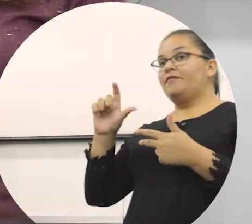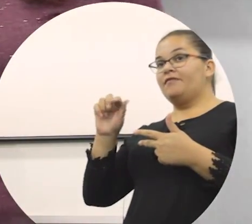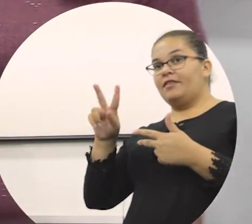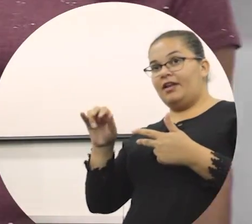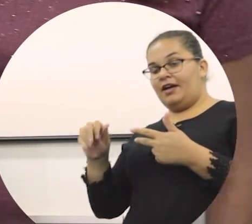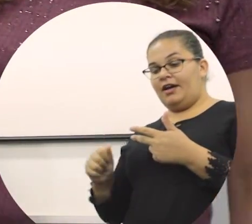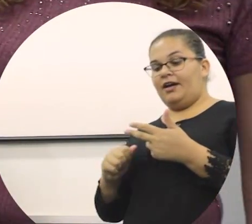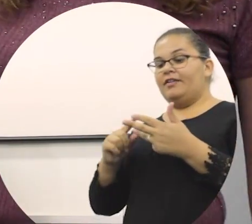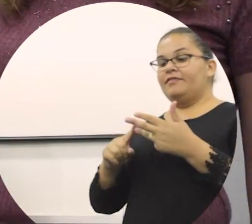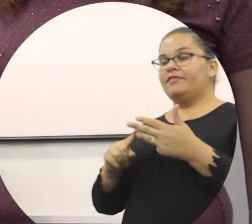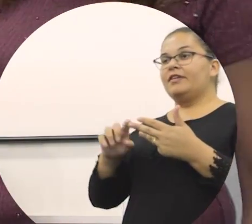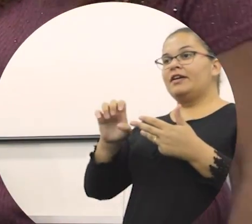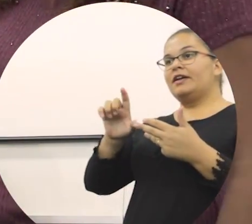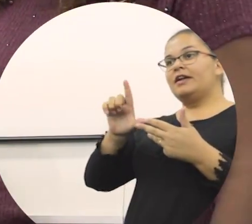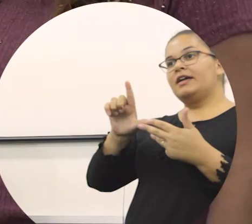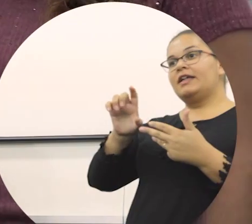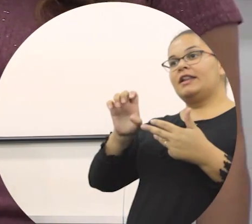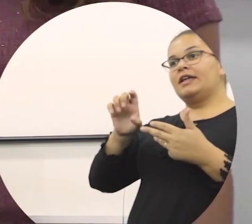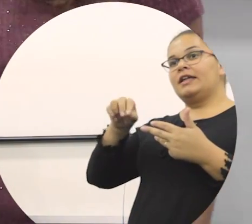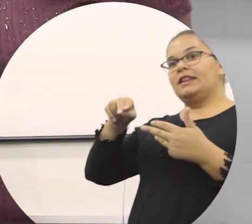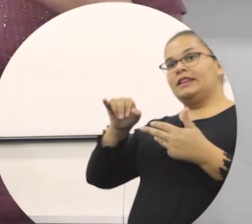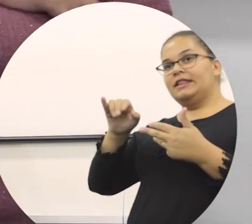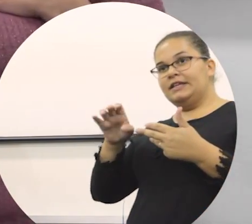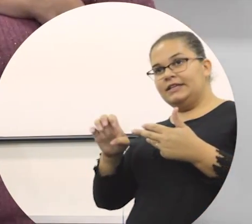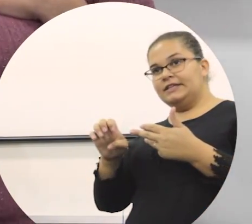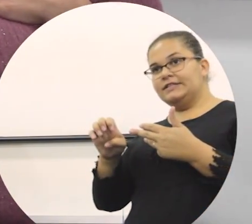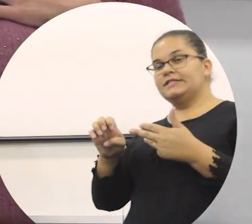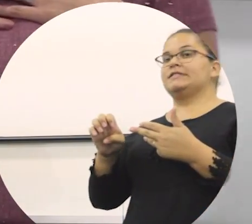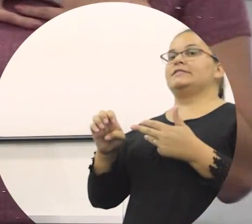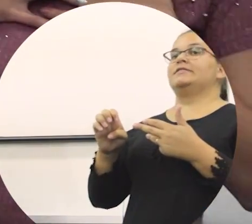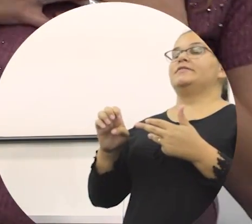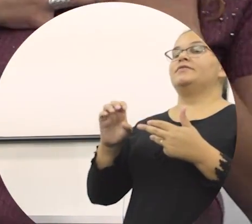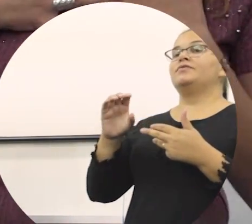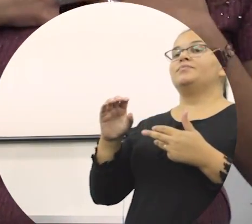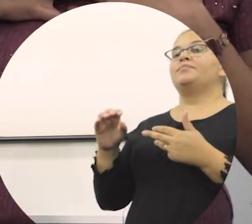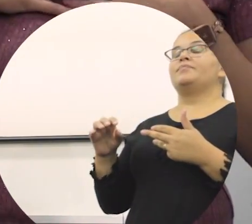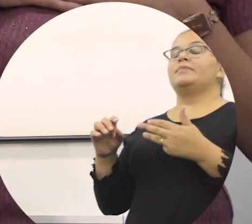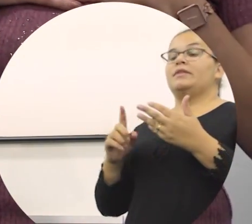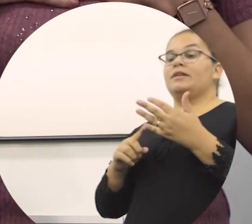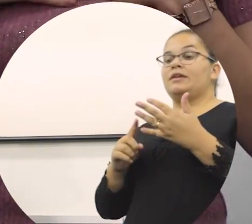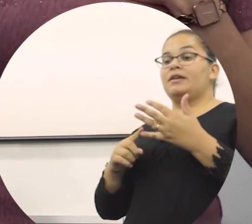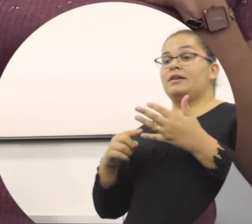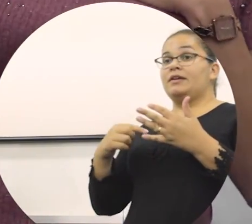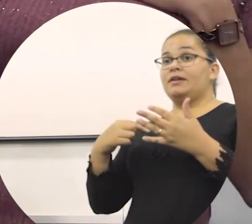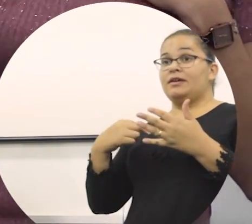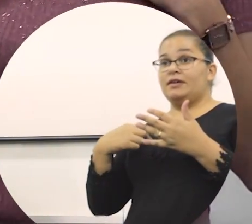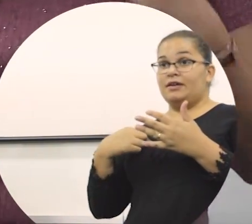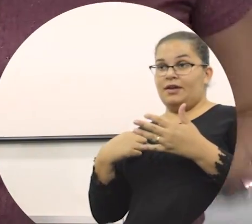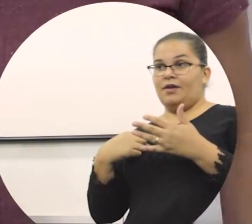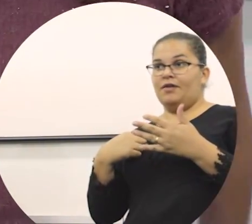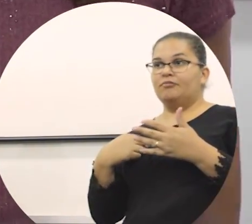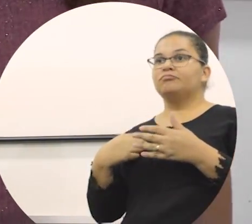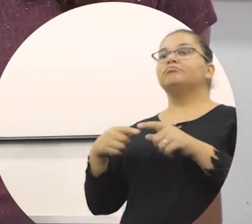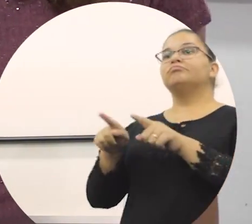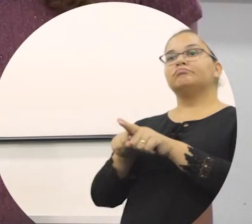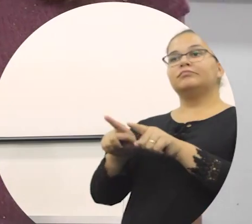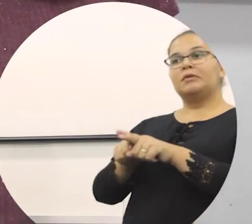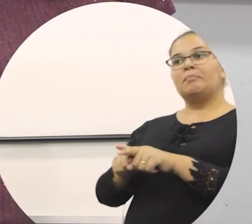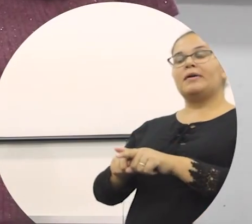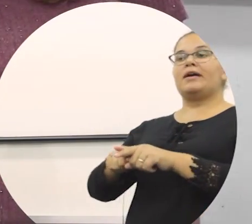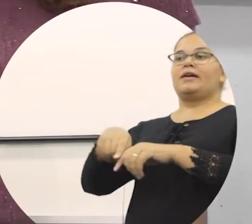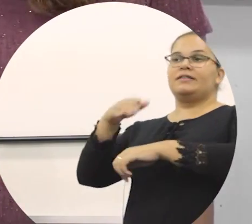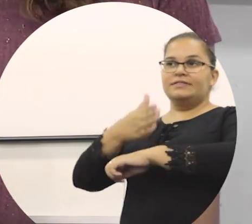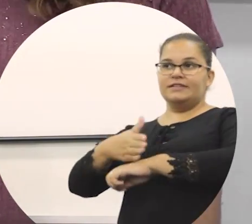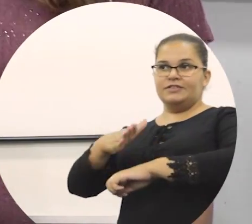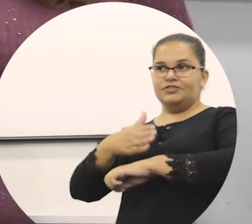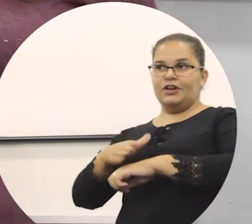A Elice, do Cefai, da Greco Limpo. Eu sou a Priscila, do Grupo Técnico de Avaliação, e meu estagiário que estava conosco.